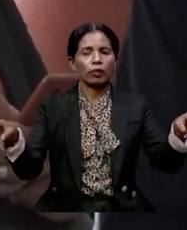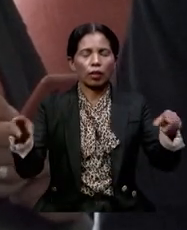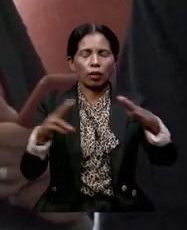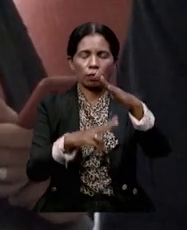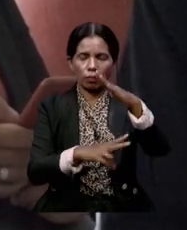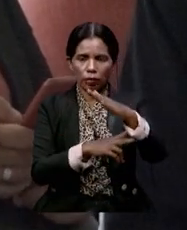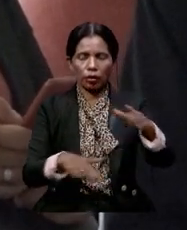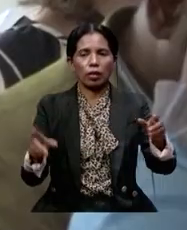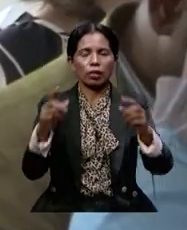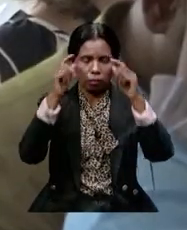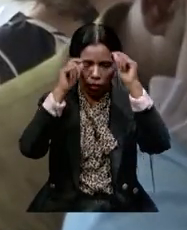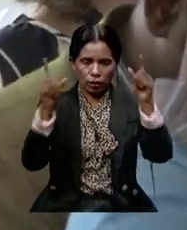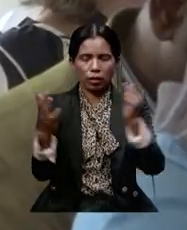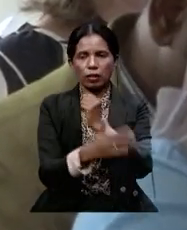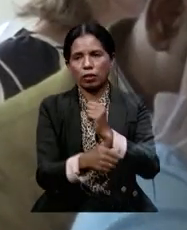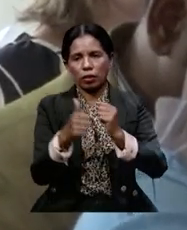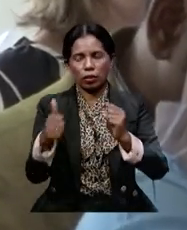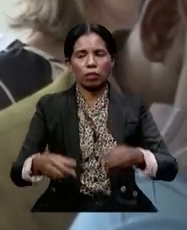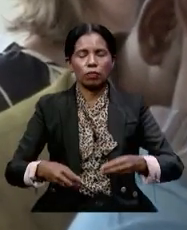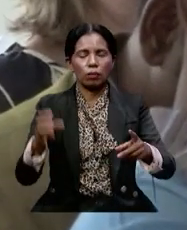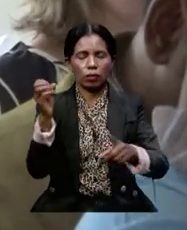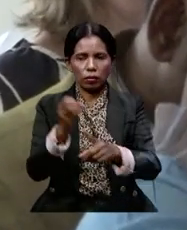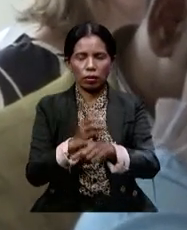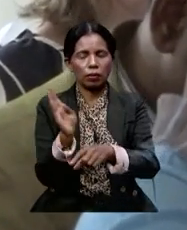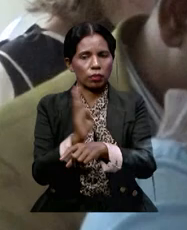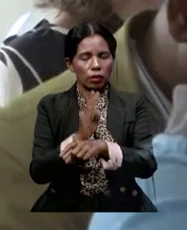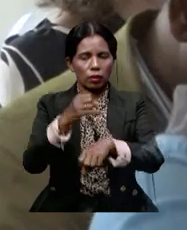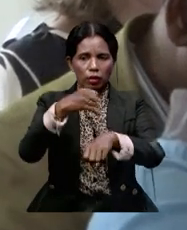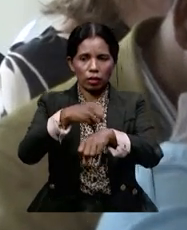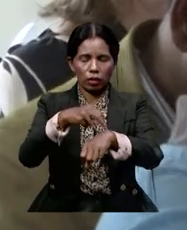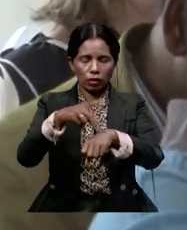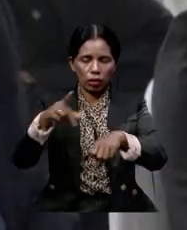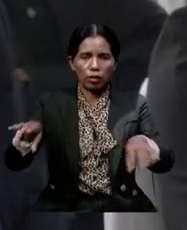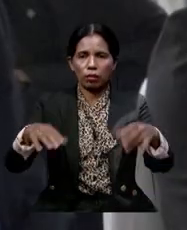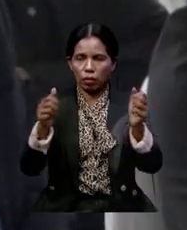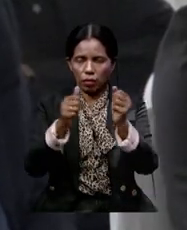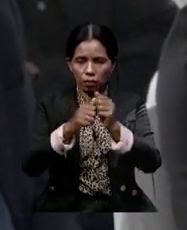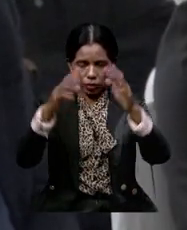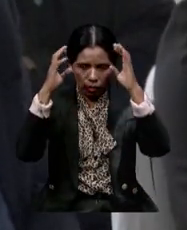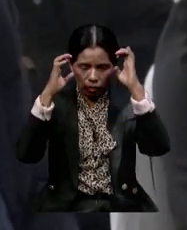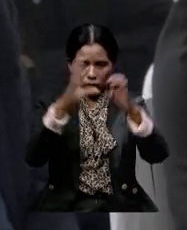nação Siracelo no beleha dia oportunidade para negócio internacional, cooperação